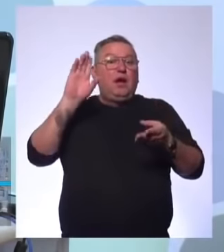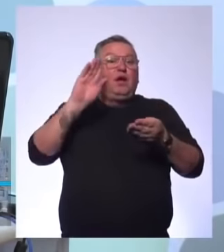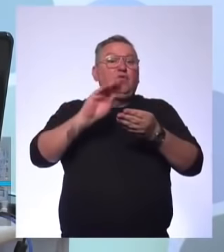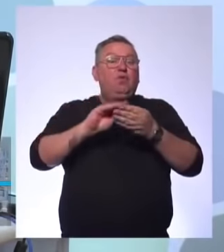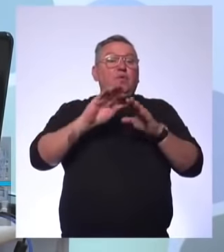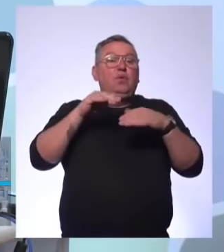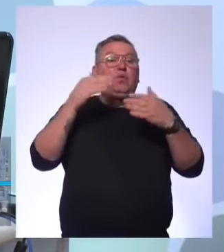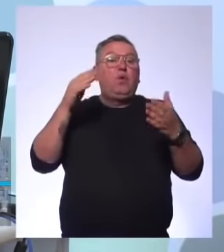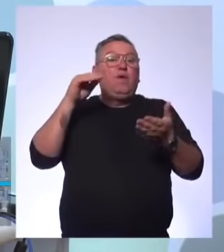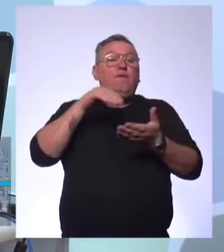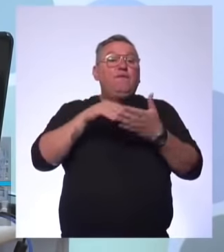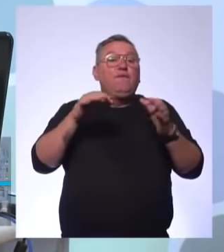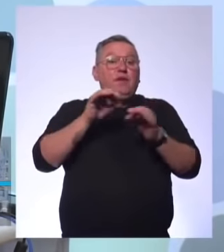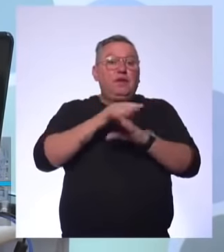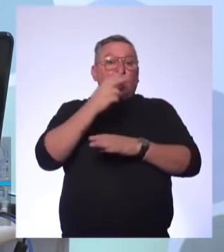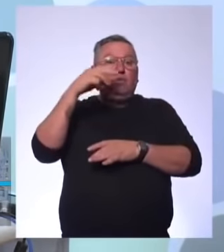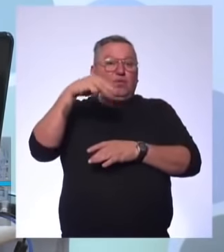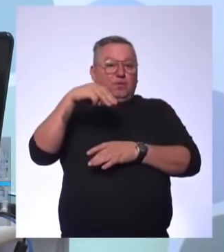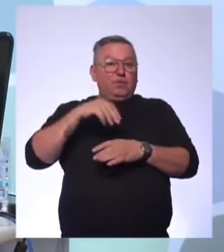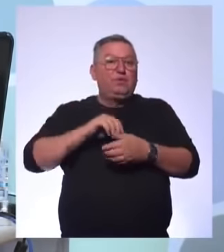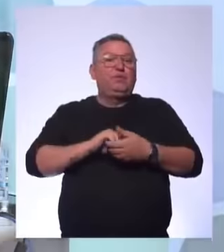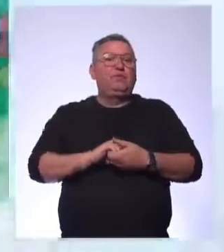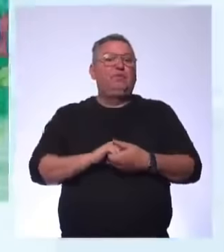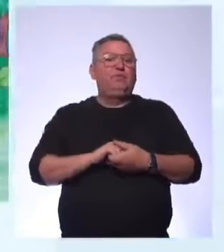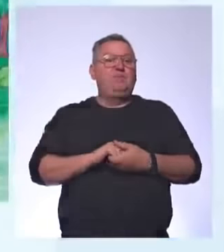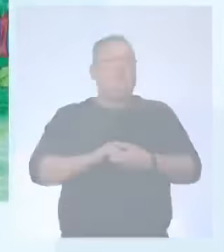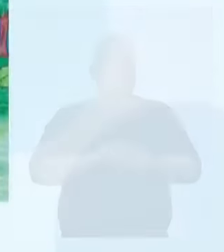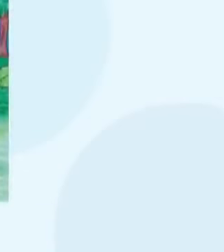qual foi o seu final, tá bom? 2 minutinhos.